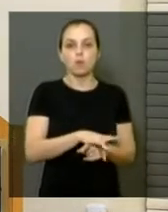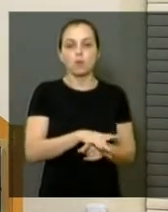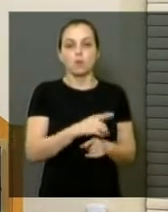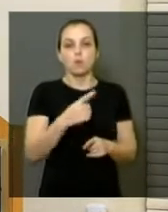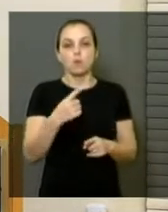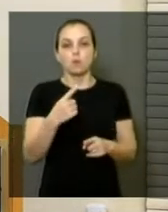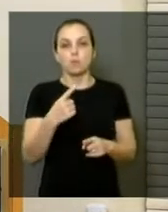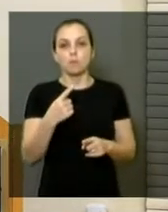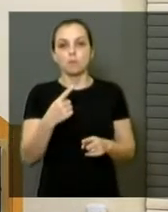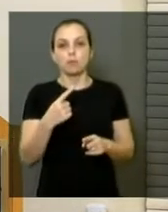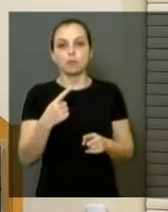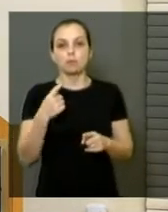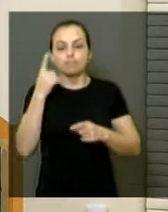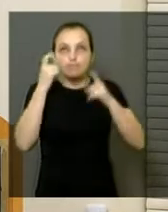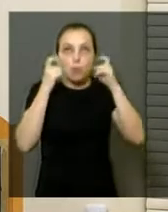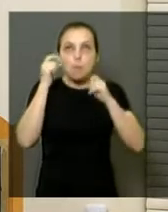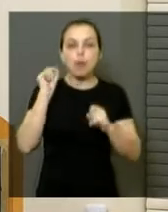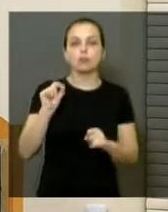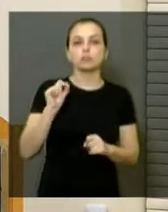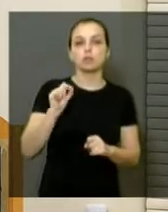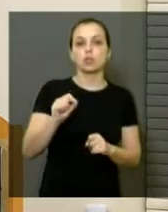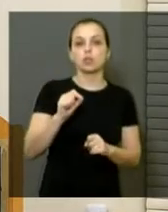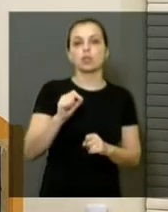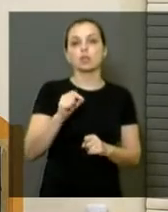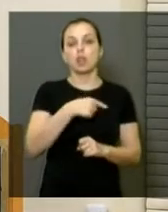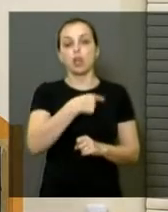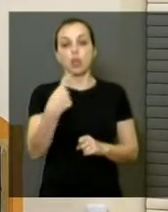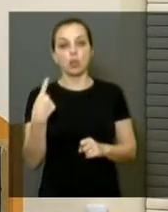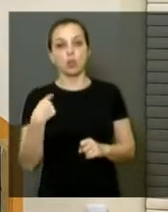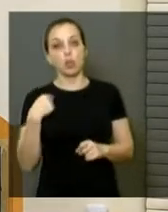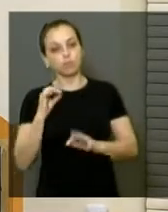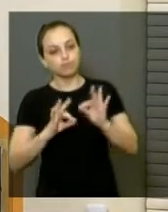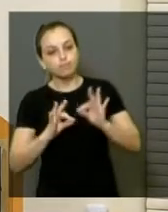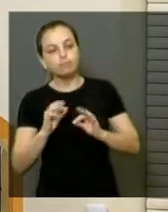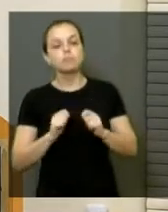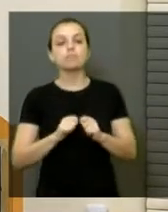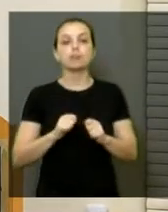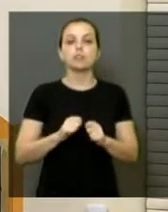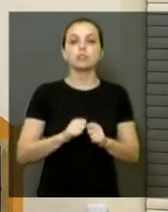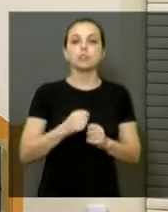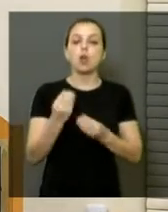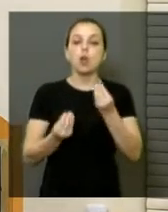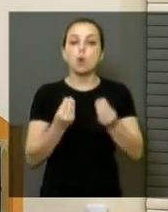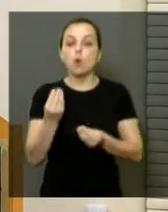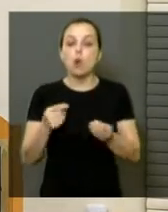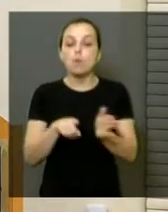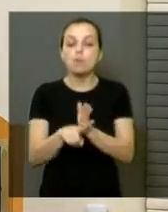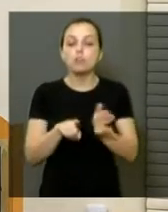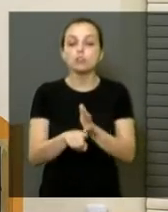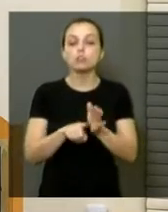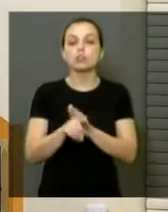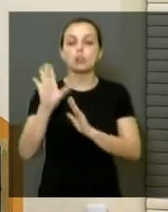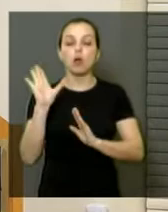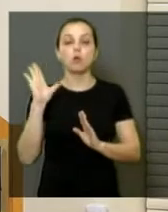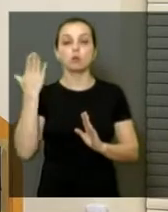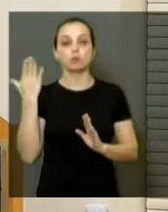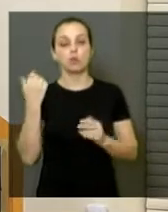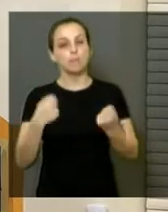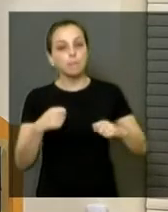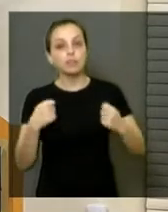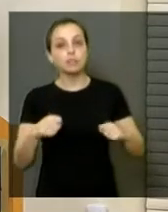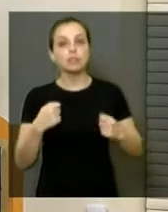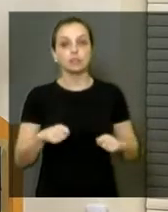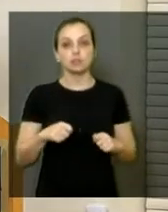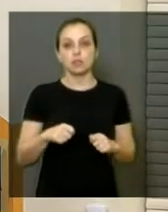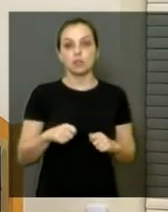tão preocupante, que o mínimo que a gente tem que fazer é buscar apurar exatamente o que aconteceu, uma satisfação que a gente tem que dar. Não